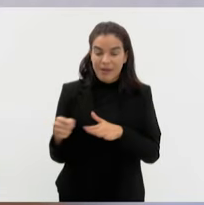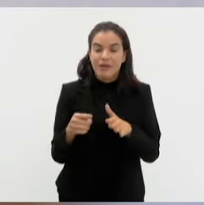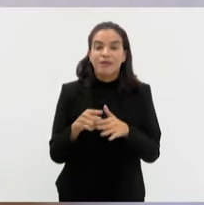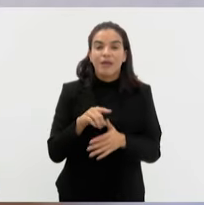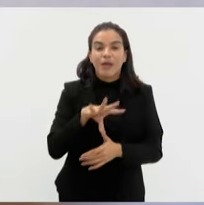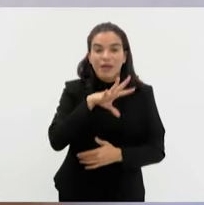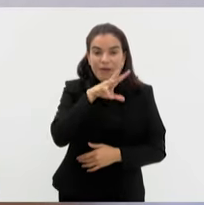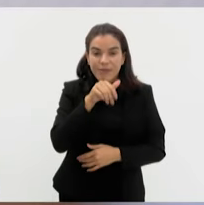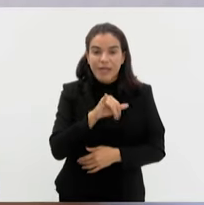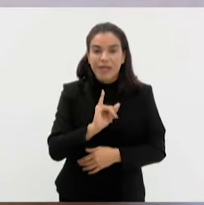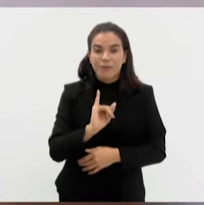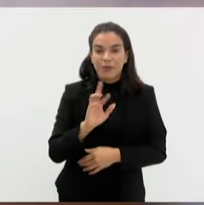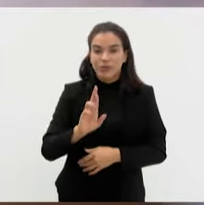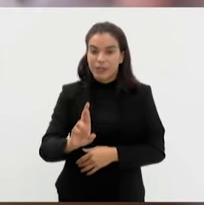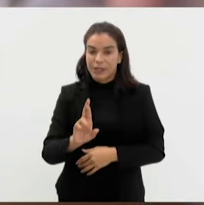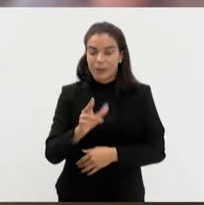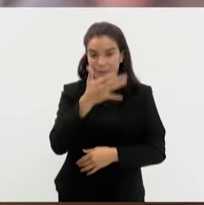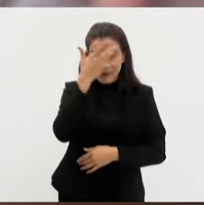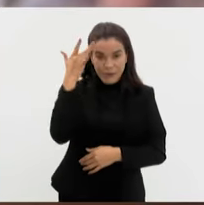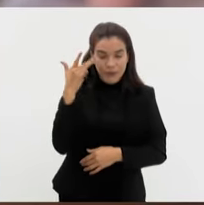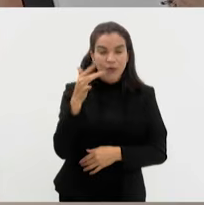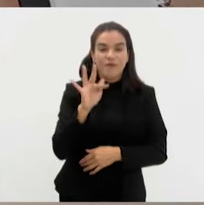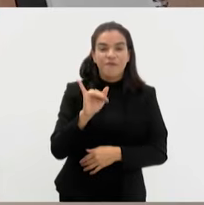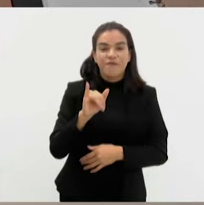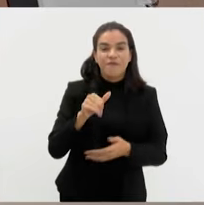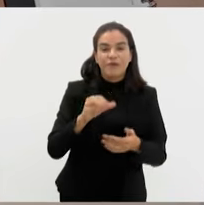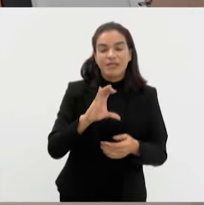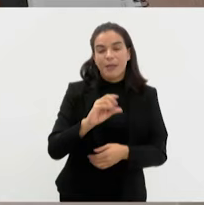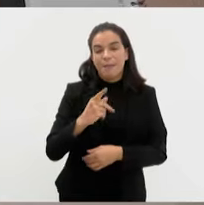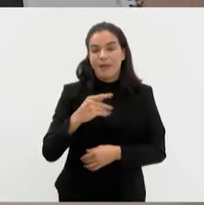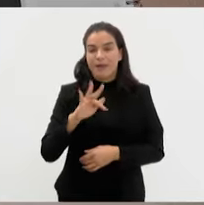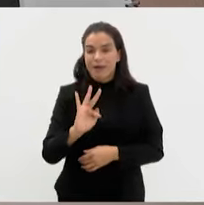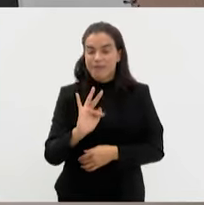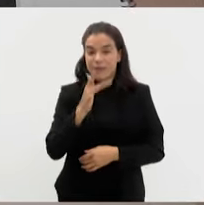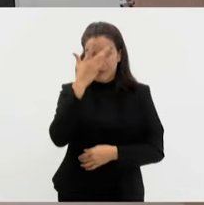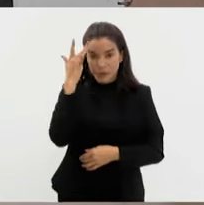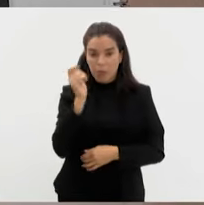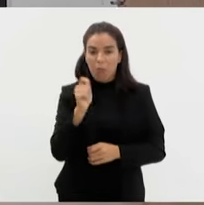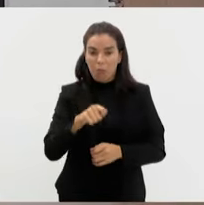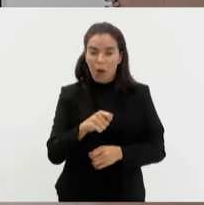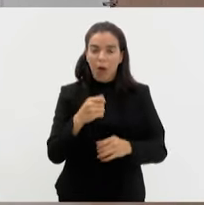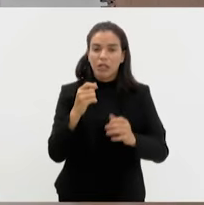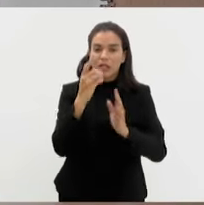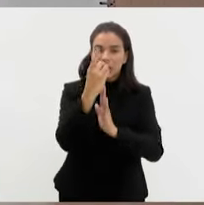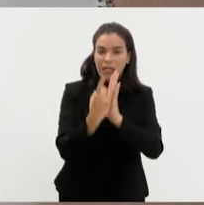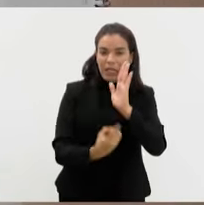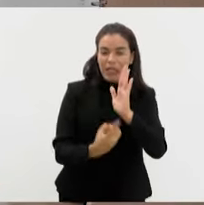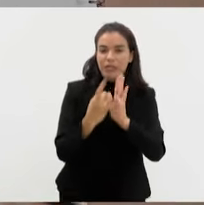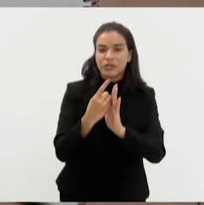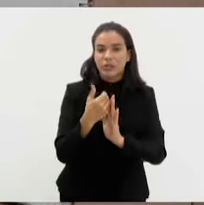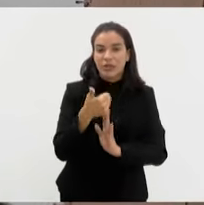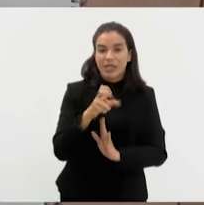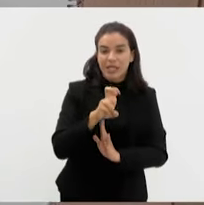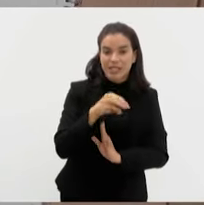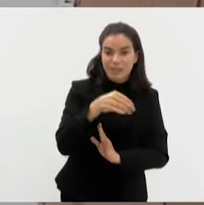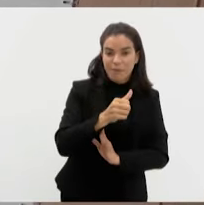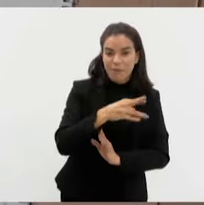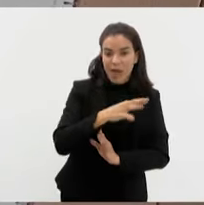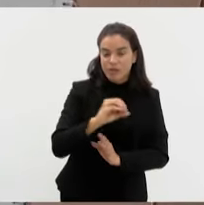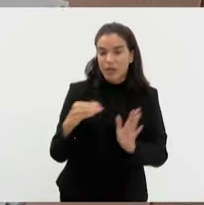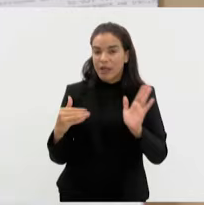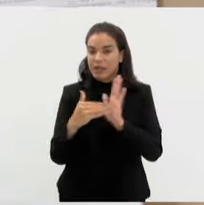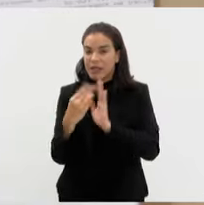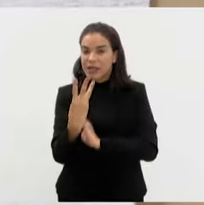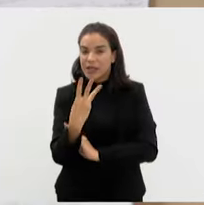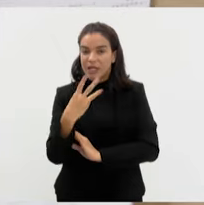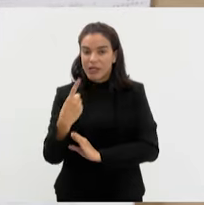imposto de renda da pessoa física de 2024. Os contribuintes podem apresentar suas declarações de 15 de março até 31 de